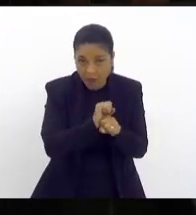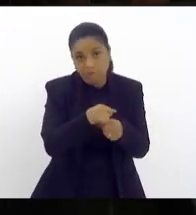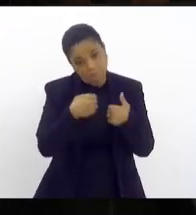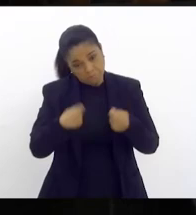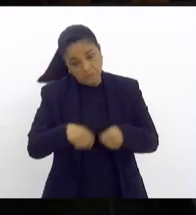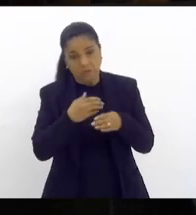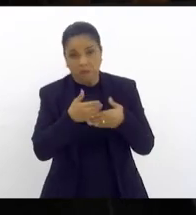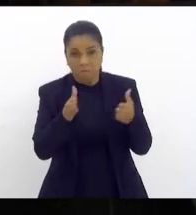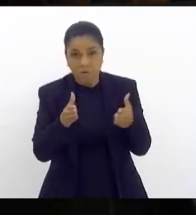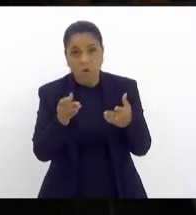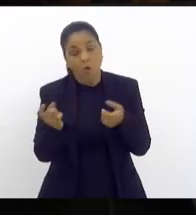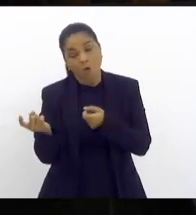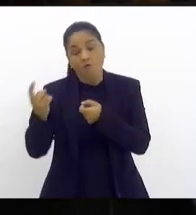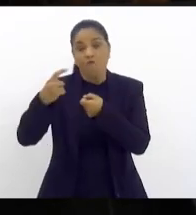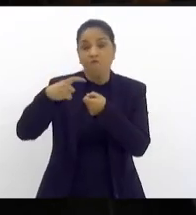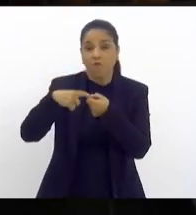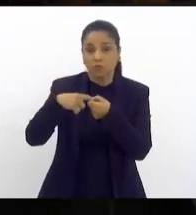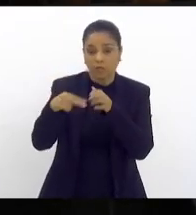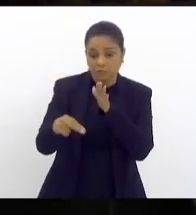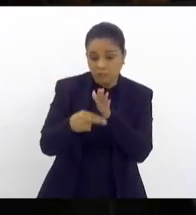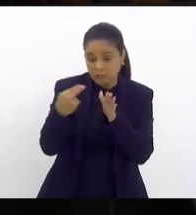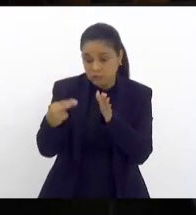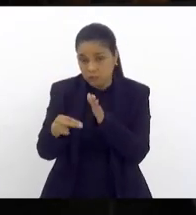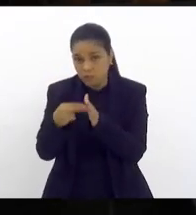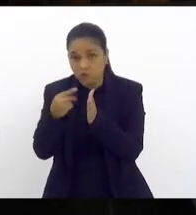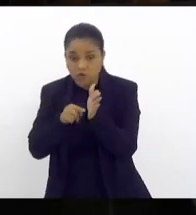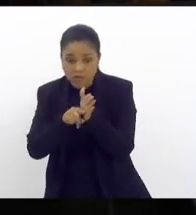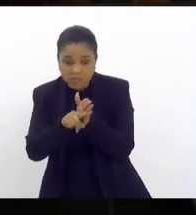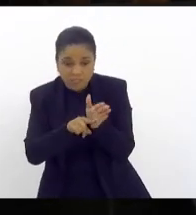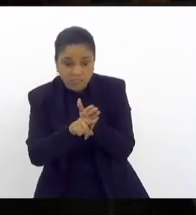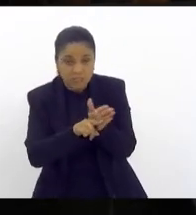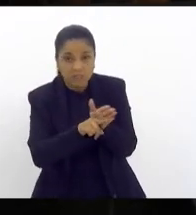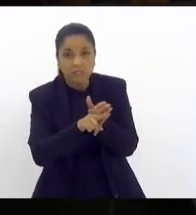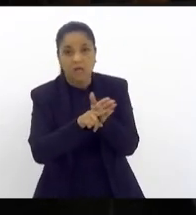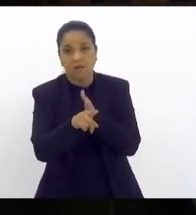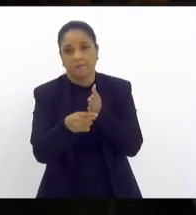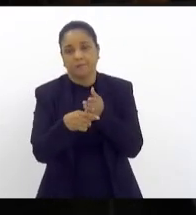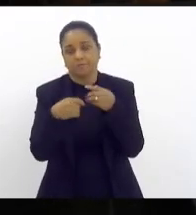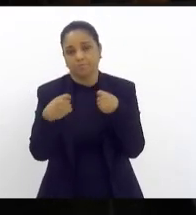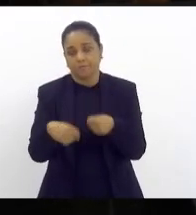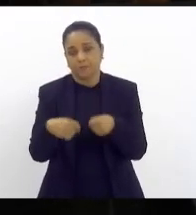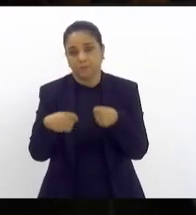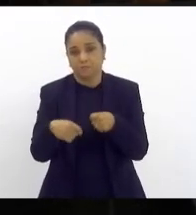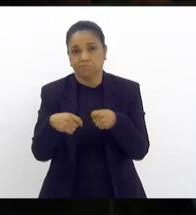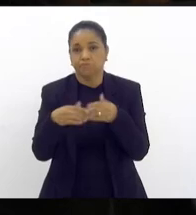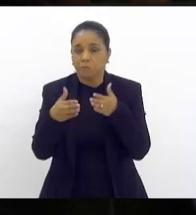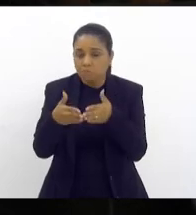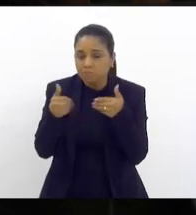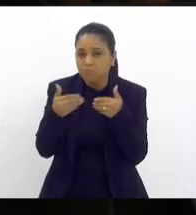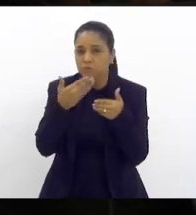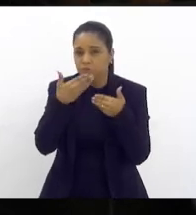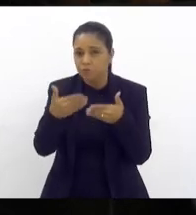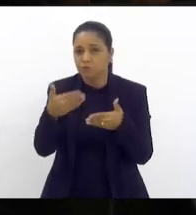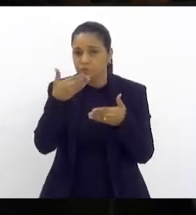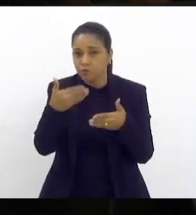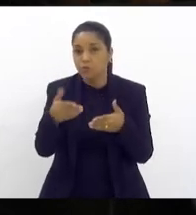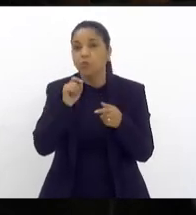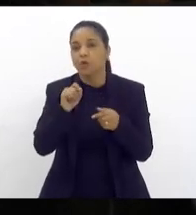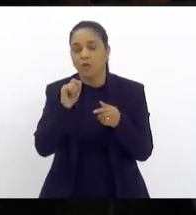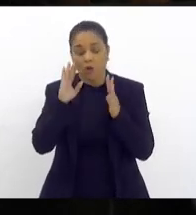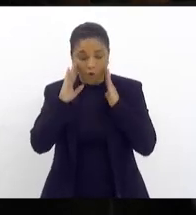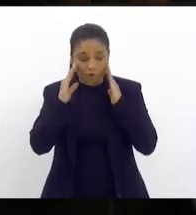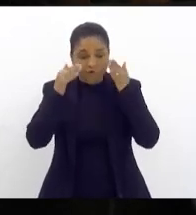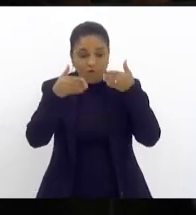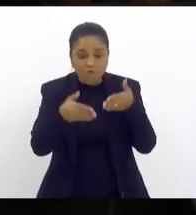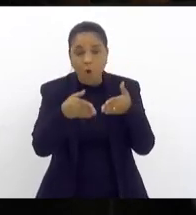da execução de procedimentos e cirurgias de exames de alta complexidade e o nosso apelo da comissão de saúde é que o foco é prioridade seja